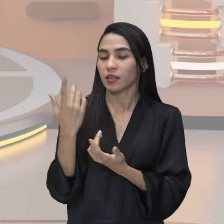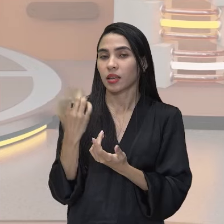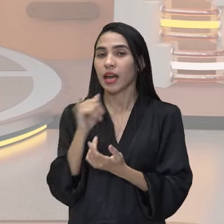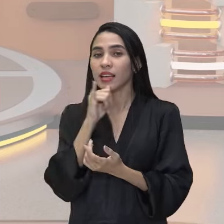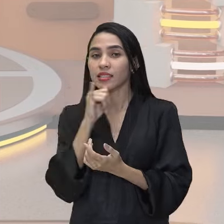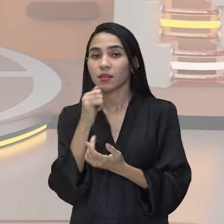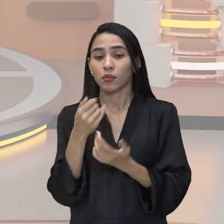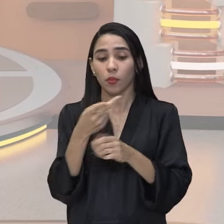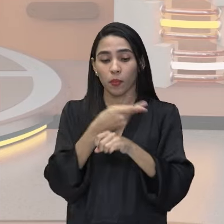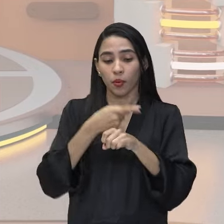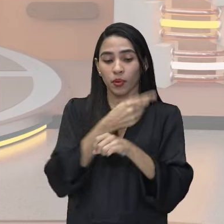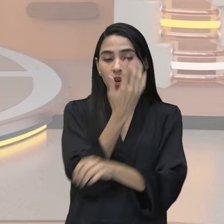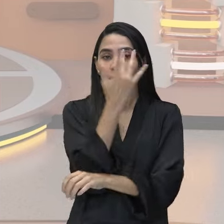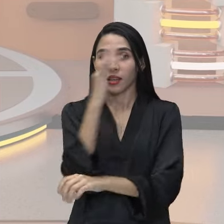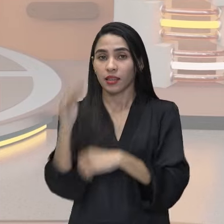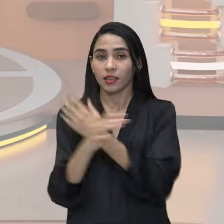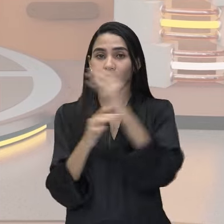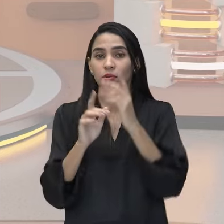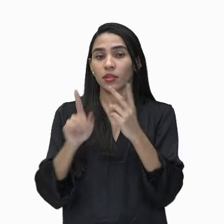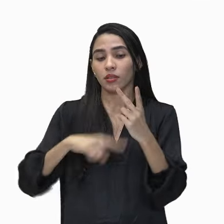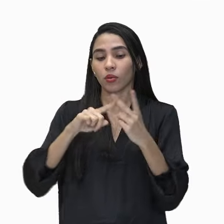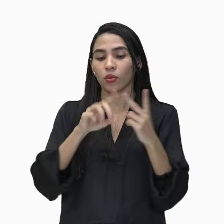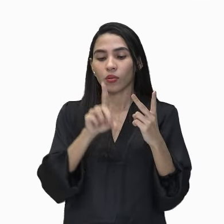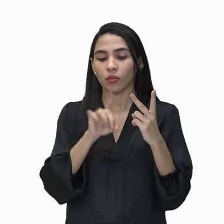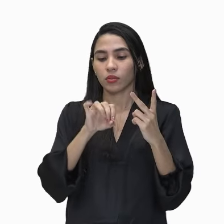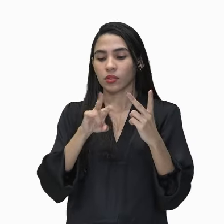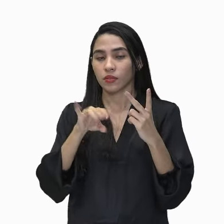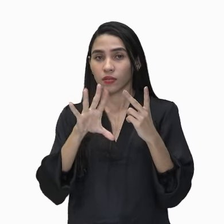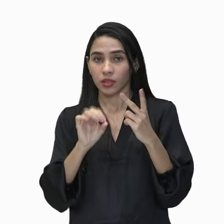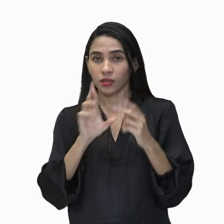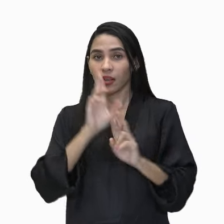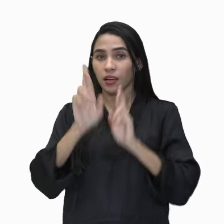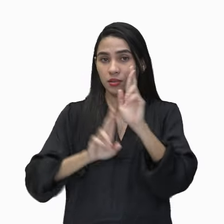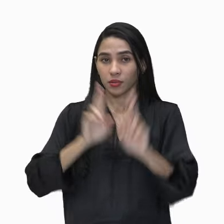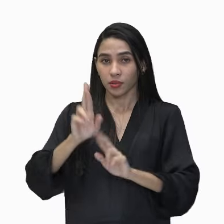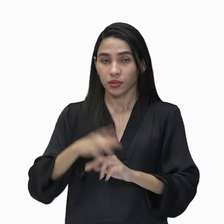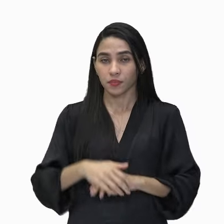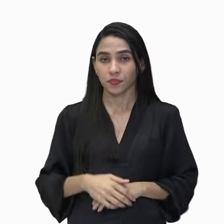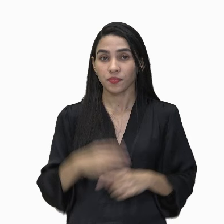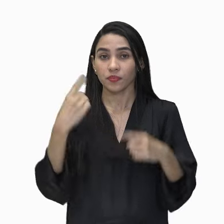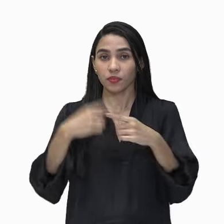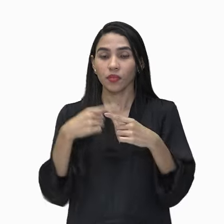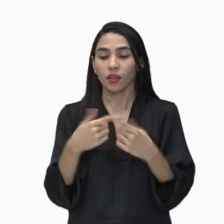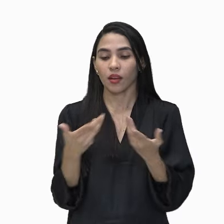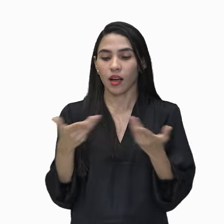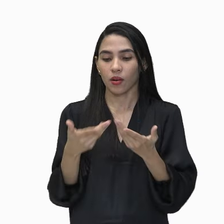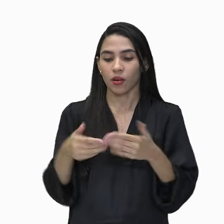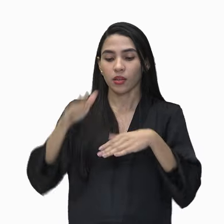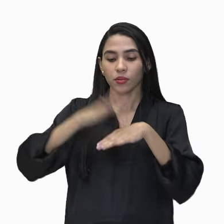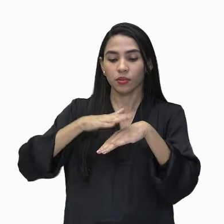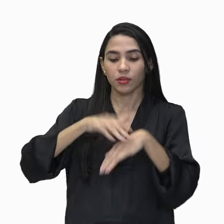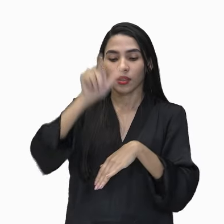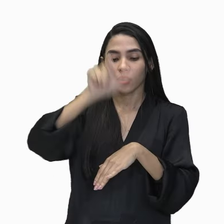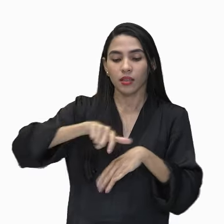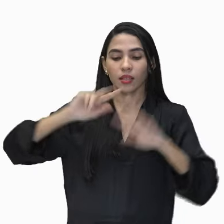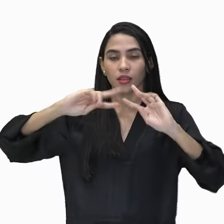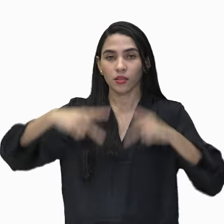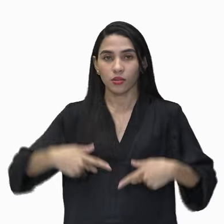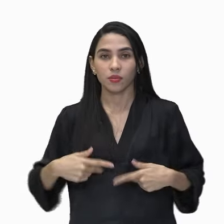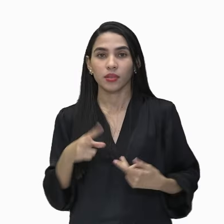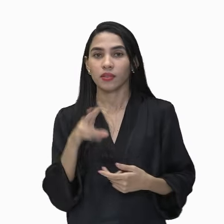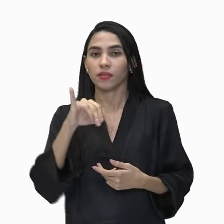natureza e nem no divino essas respostas aí. Por quê? É o homem agora, né? É o humano, é ele agora que